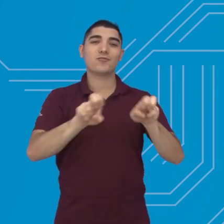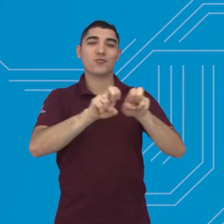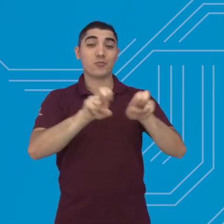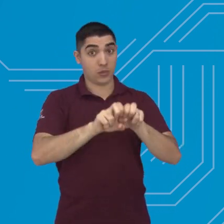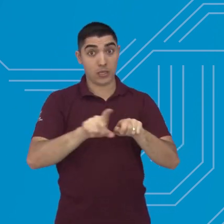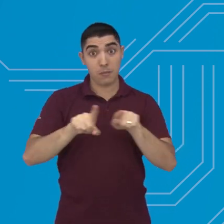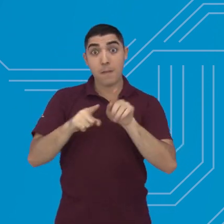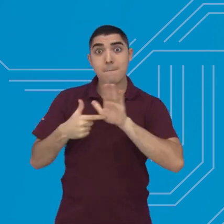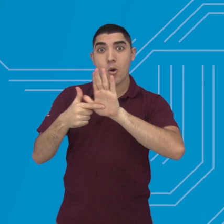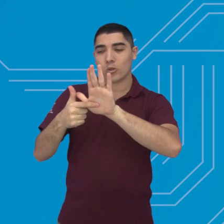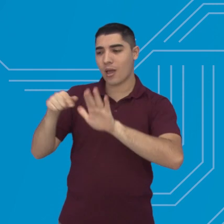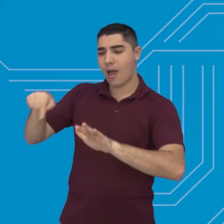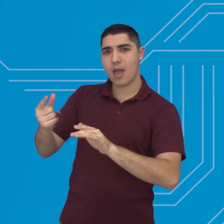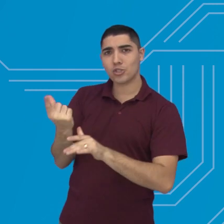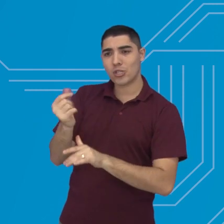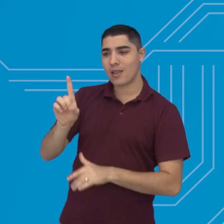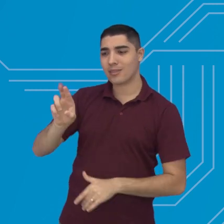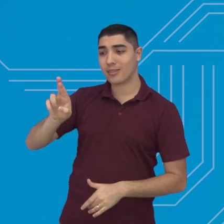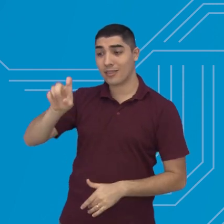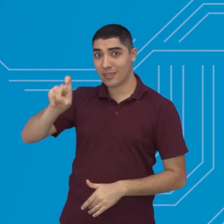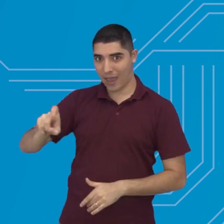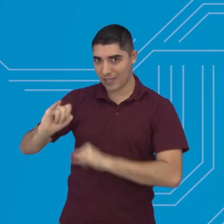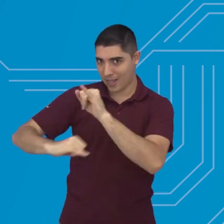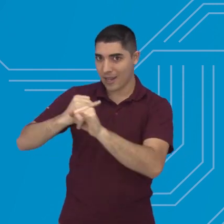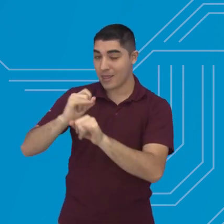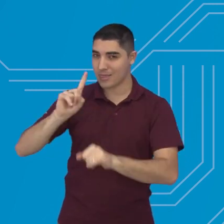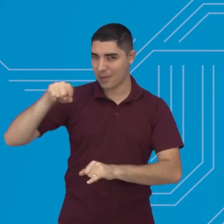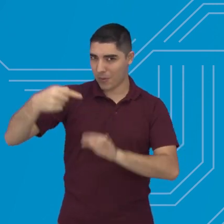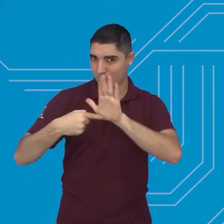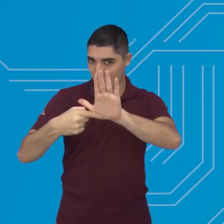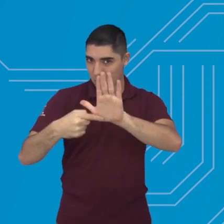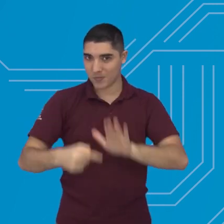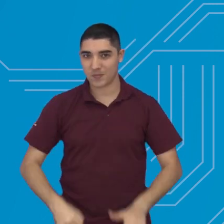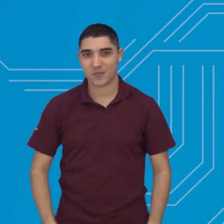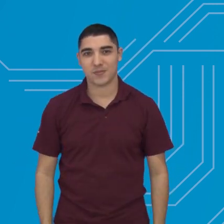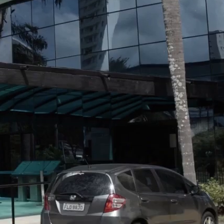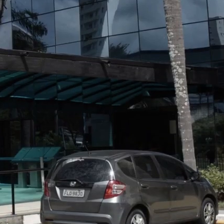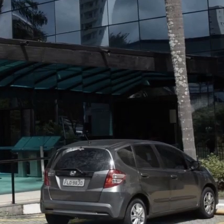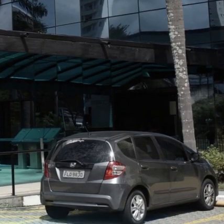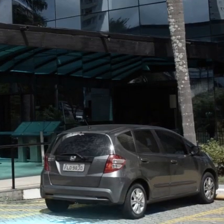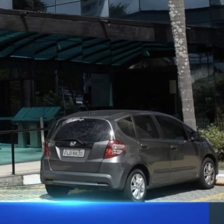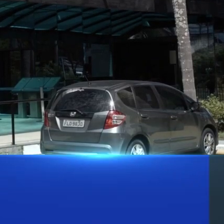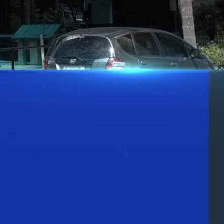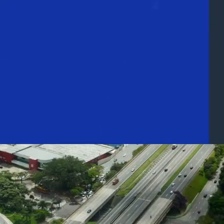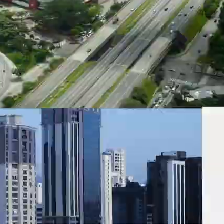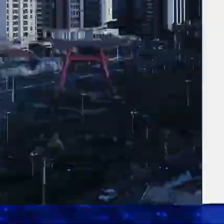vamos revelar detalhes do Drex, a nossa moeda digital. A gente volta já.